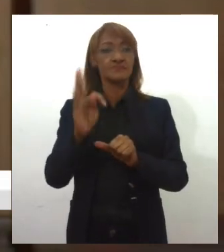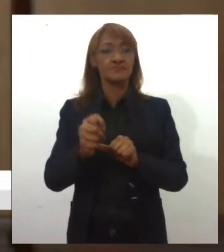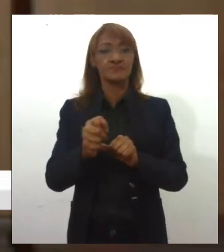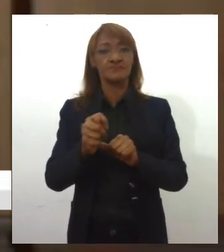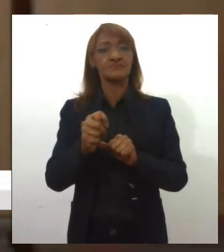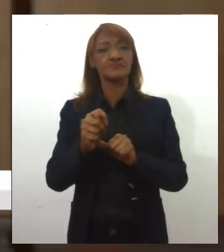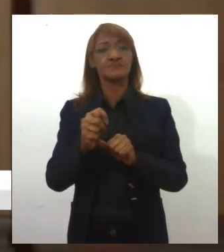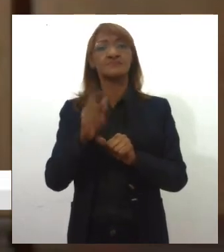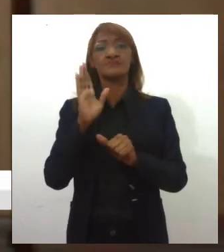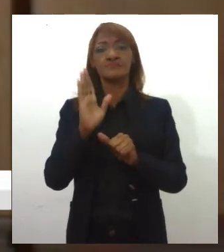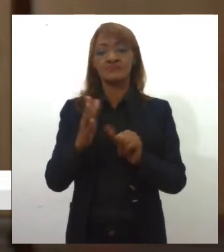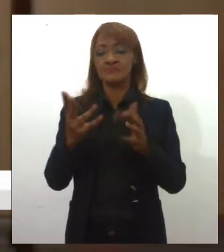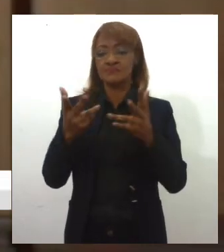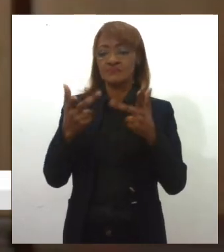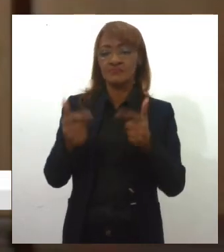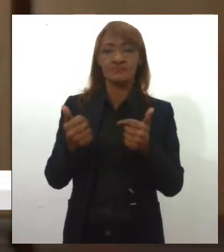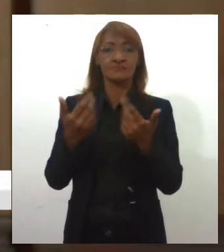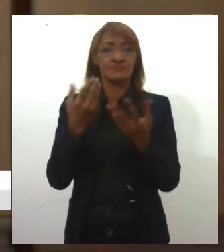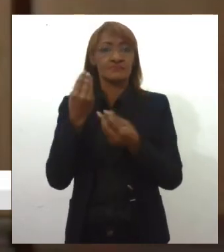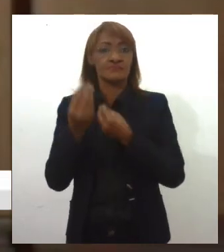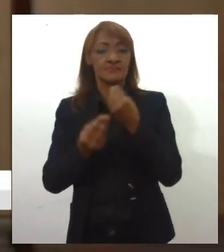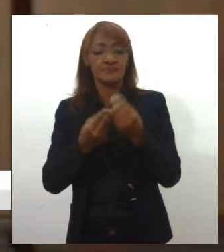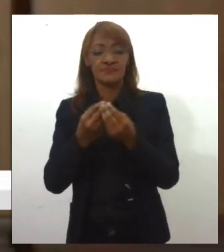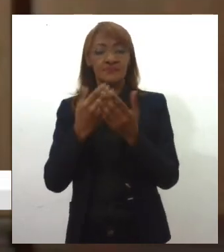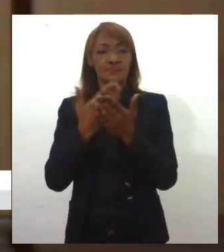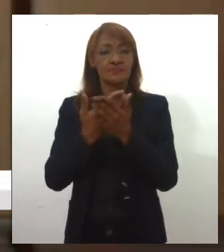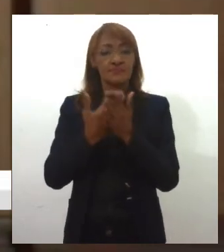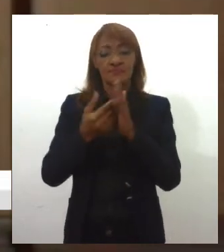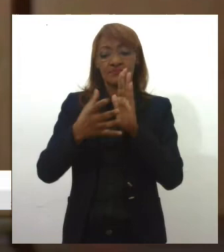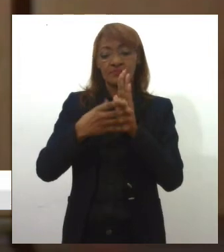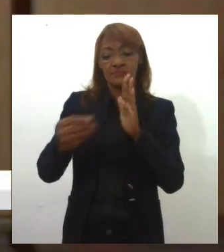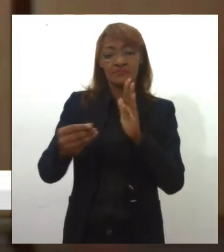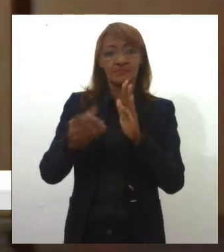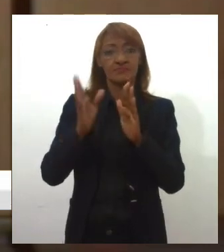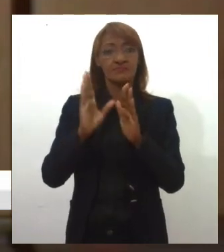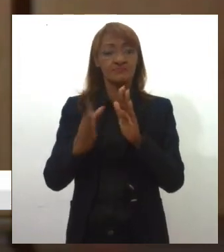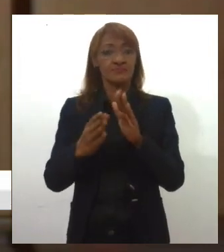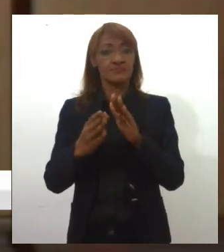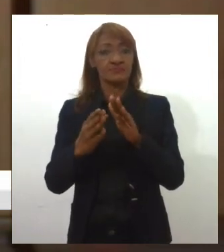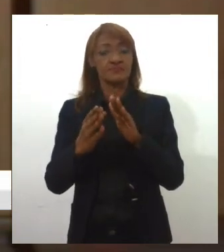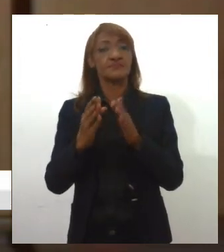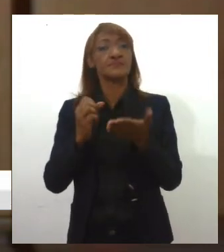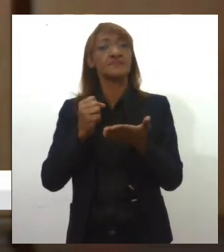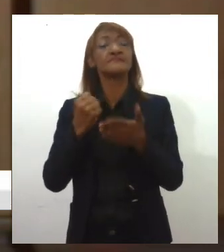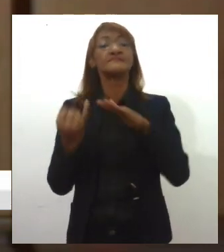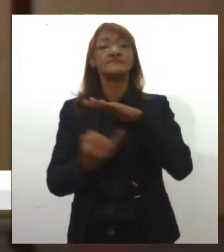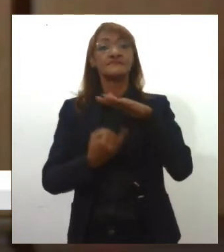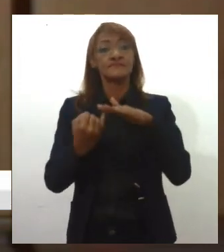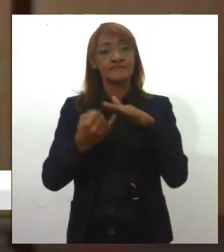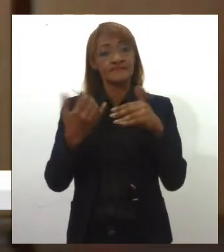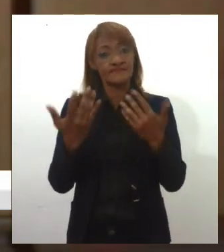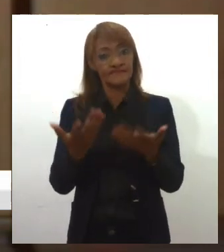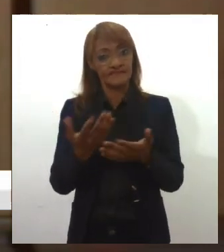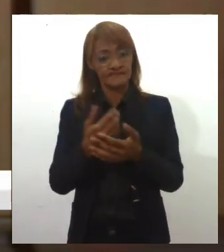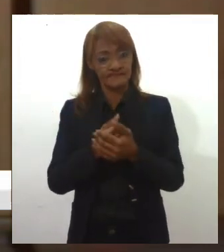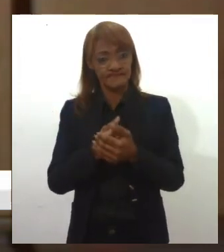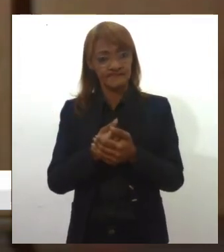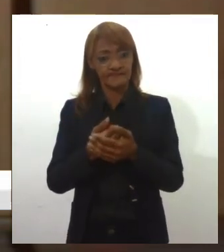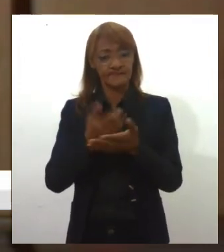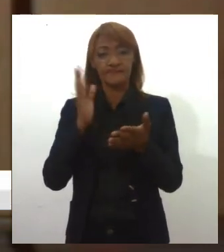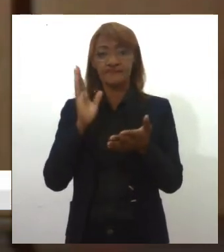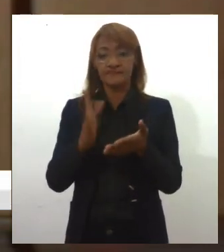que educam nossas crianças dentro de um modelo formal, né? Então, hoje, os currículos das escolas já